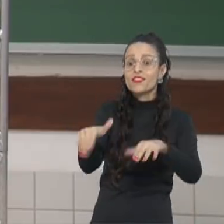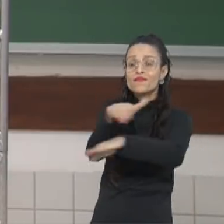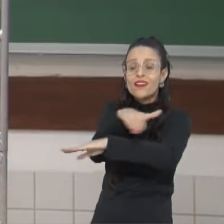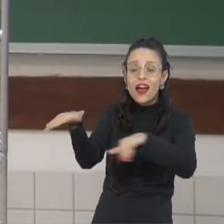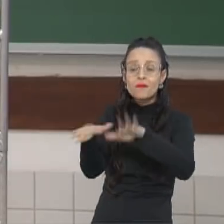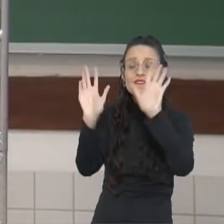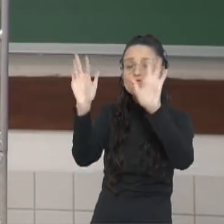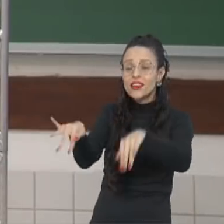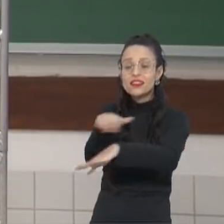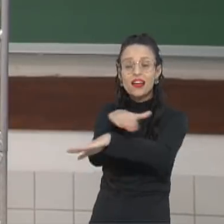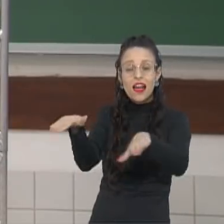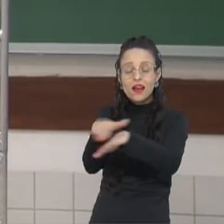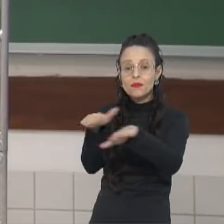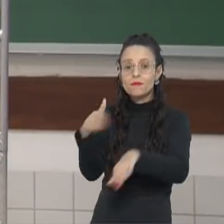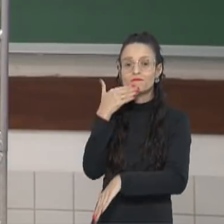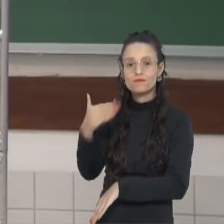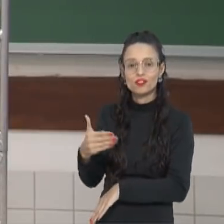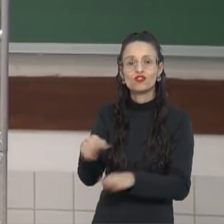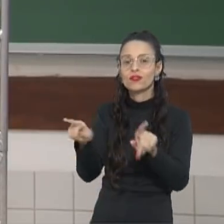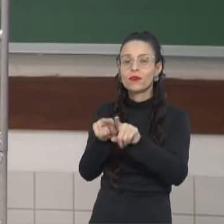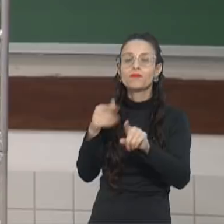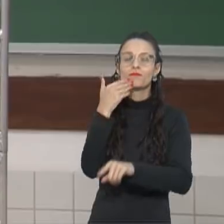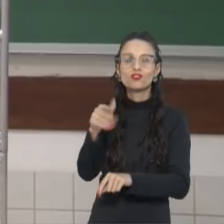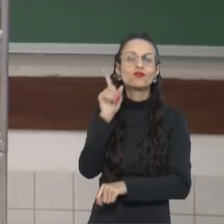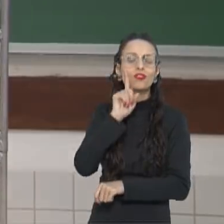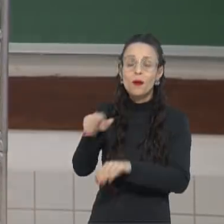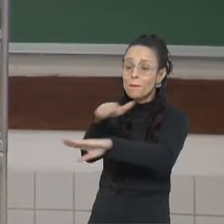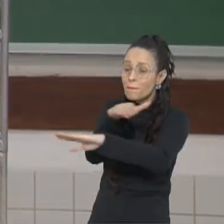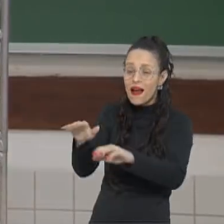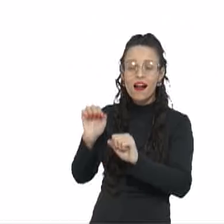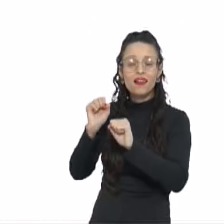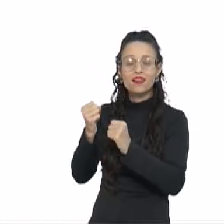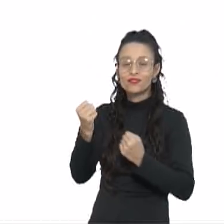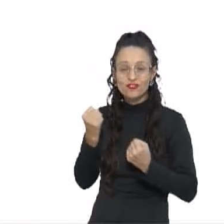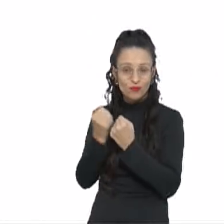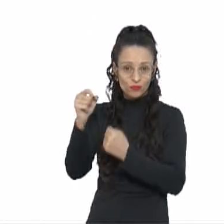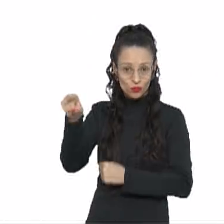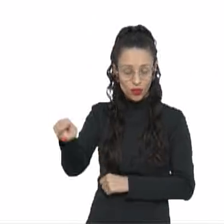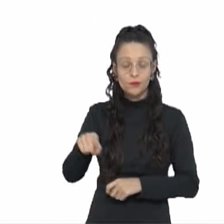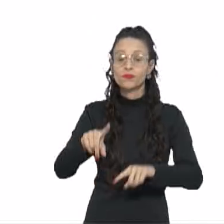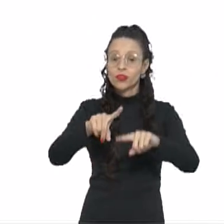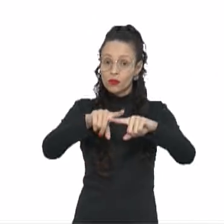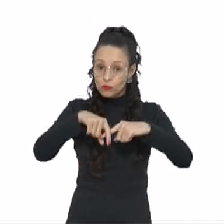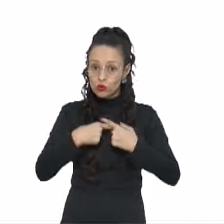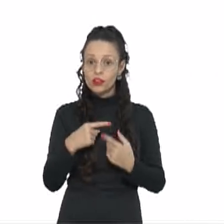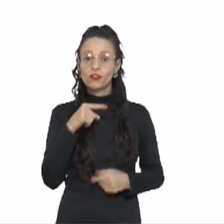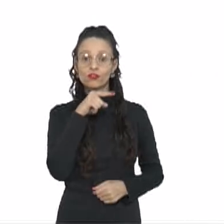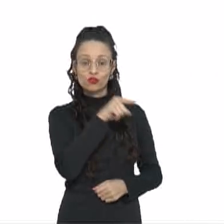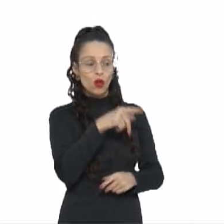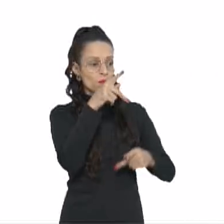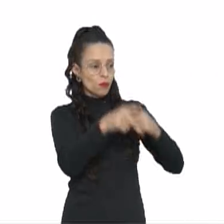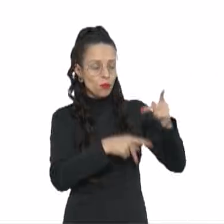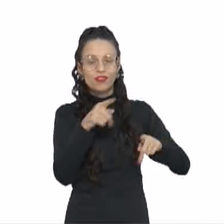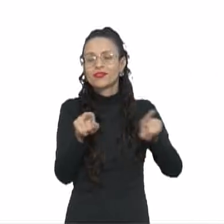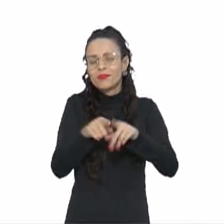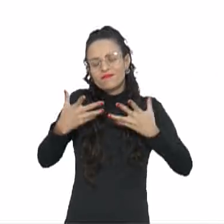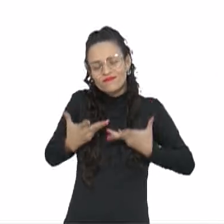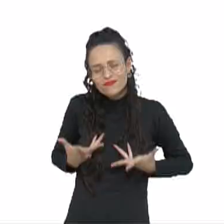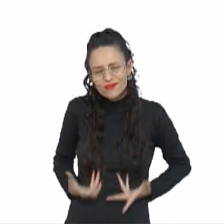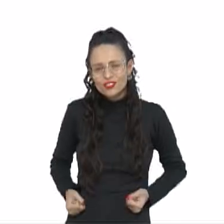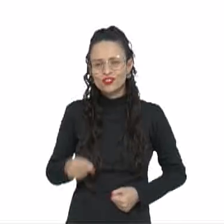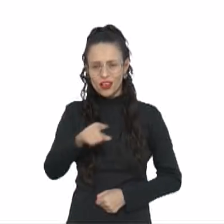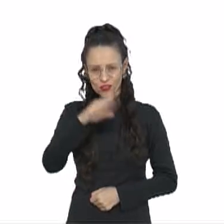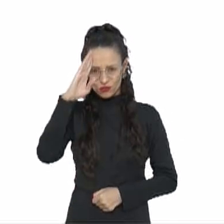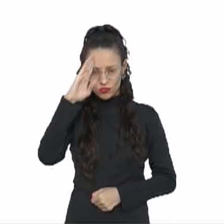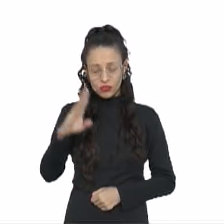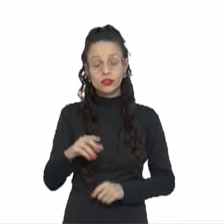ou o fim da interferência dos Estados Unidos na guerra. Por causa da pressão e do desgaste, em janeiro